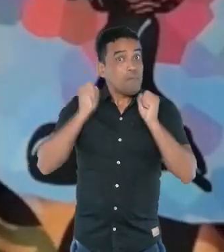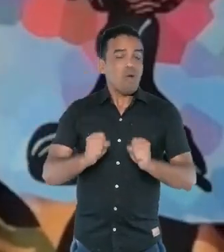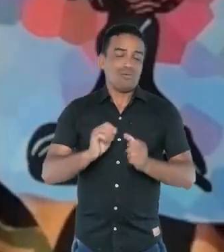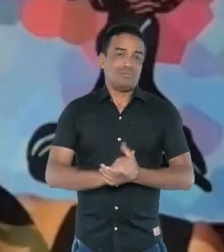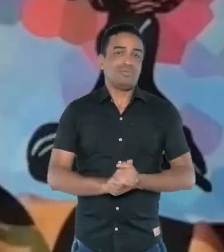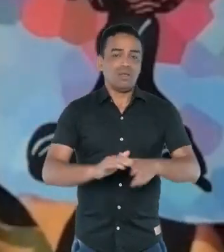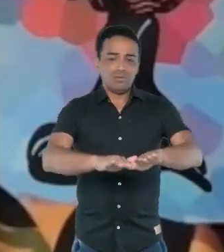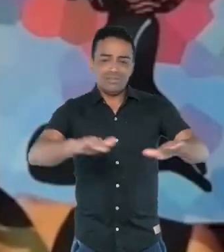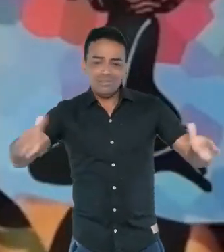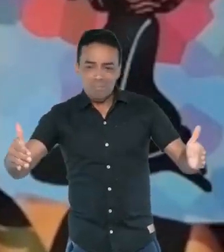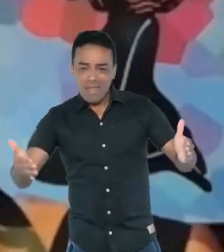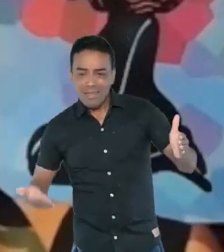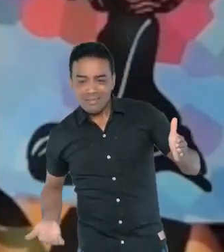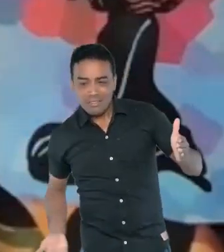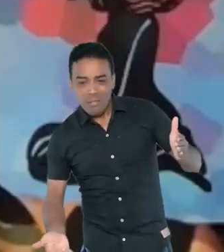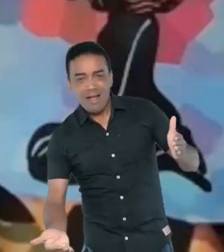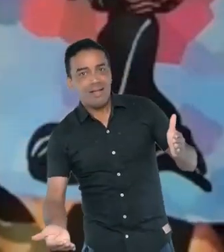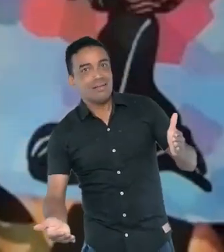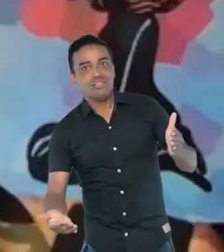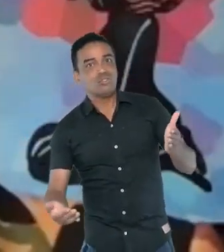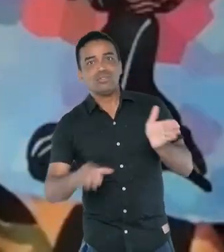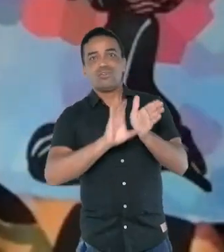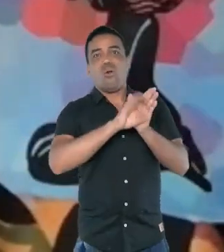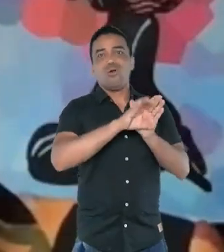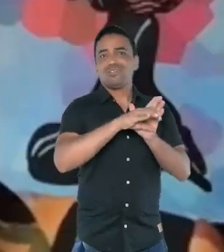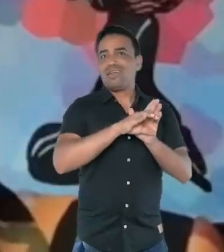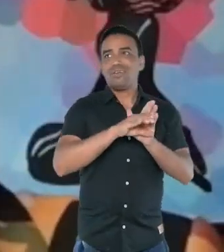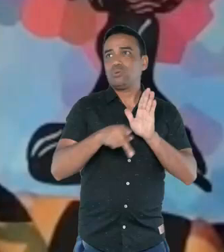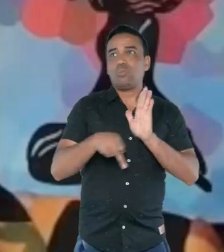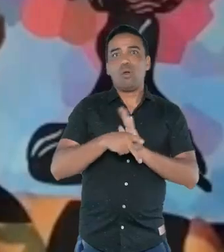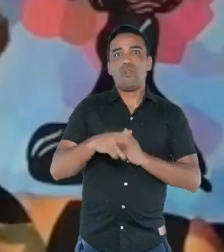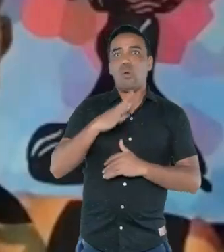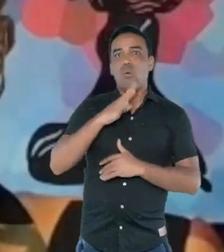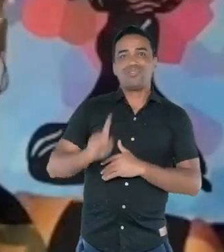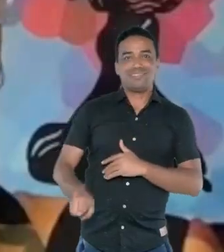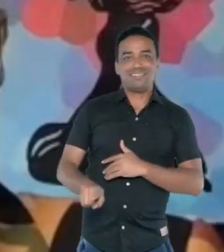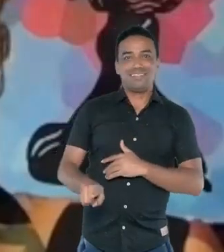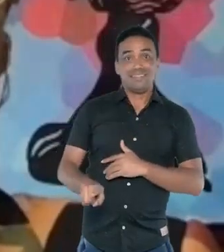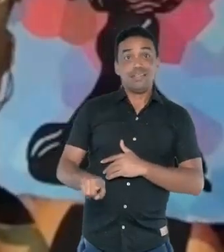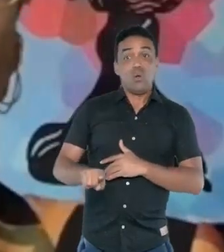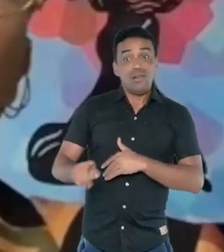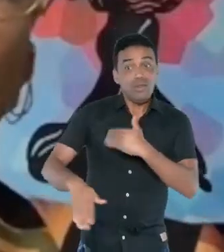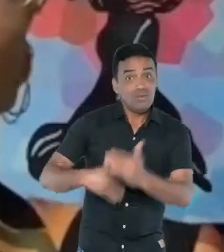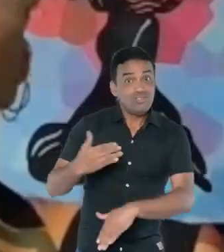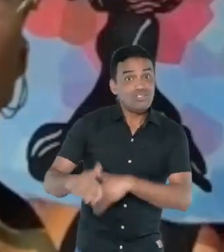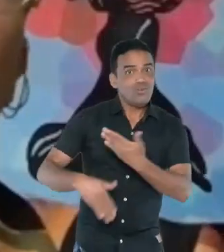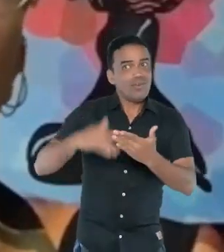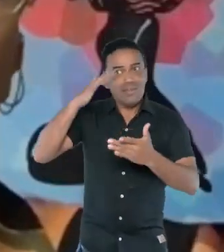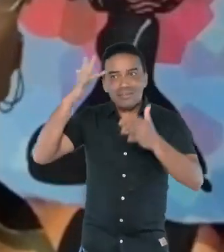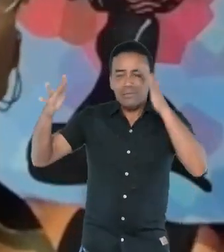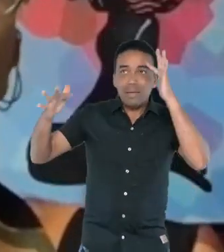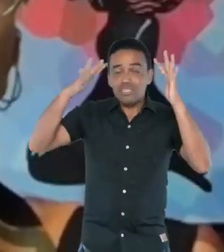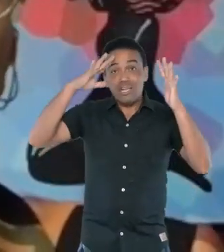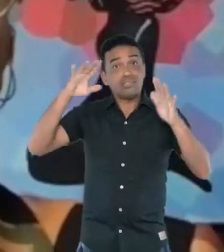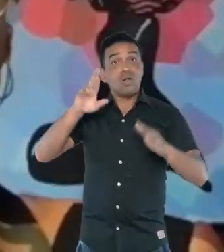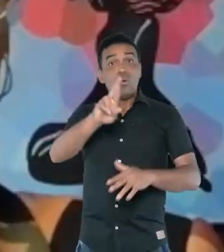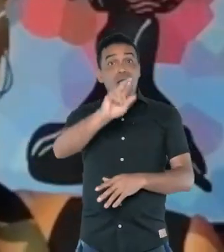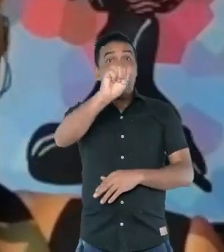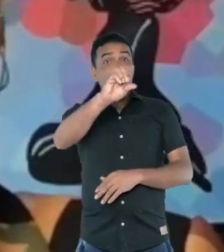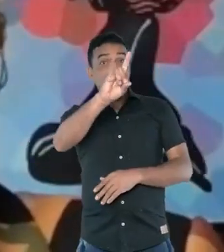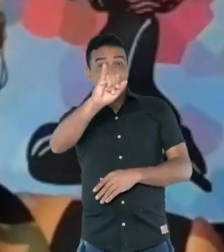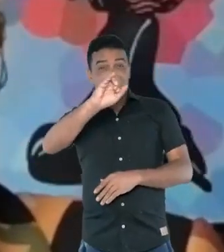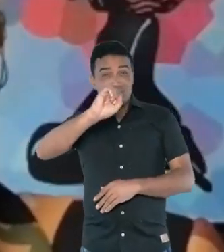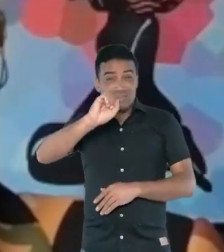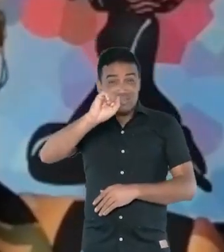tinha esse termo especificamente, ali eu desenvolvi essa imaginação radical. A